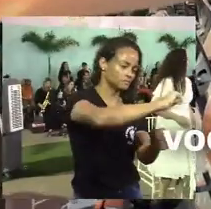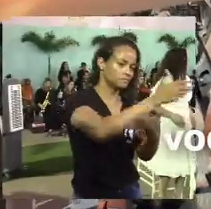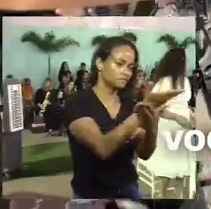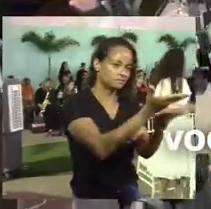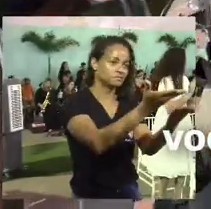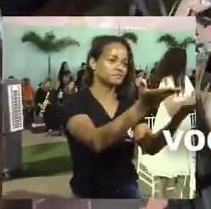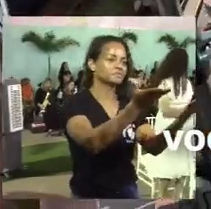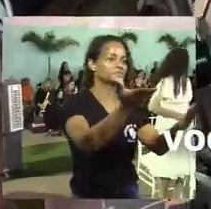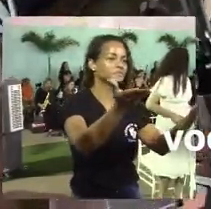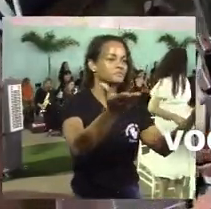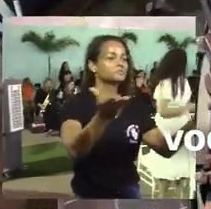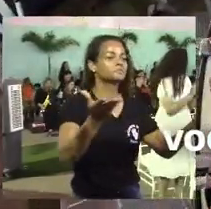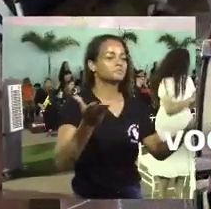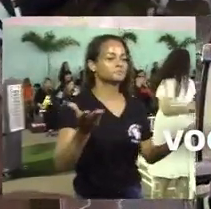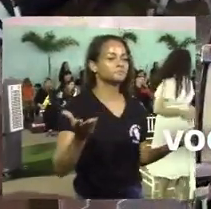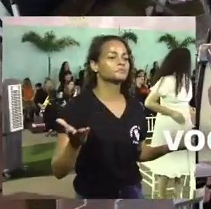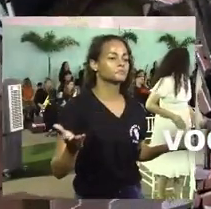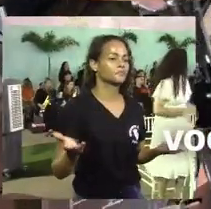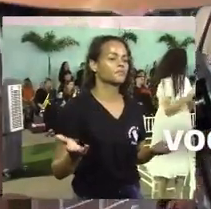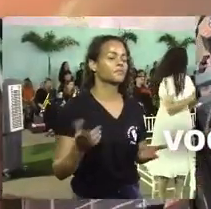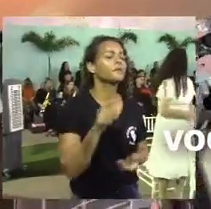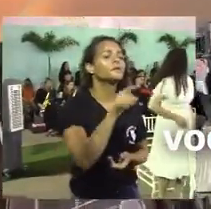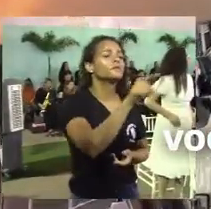festa tão linda